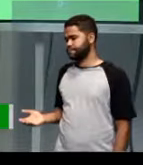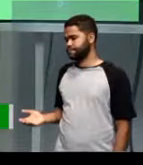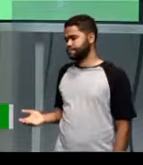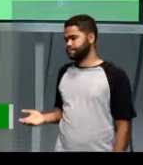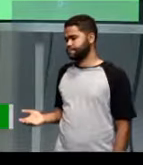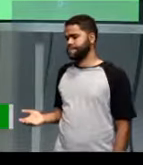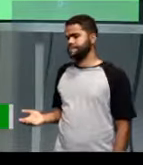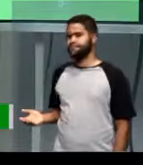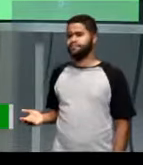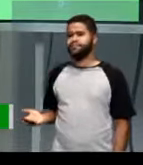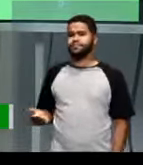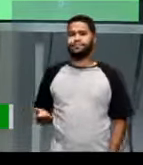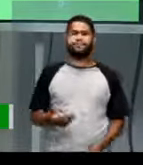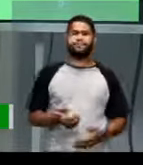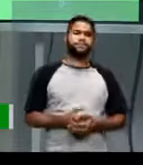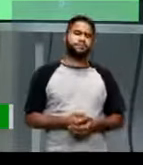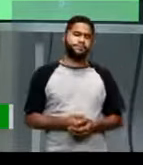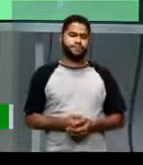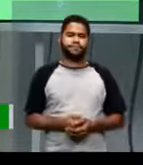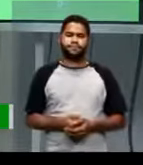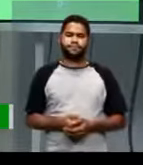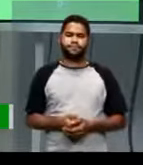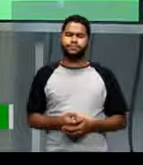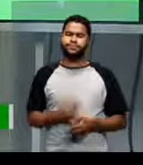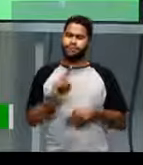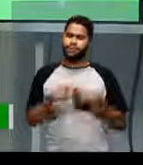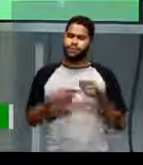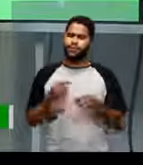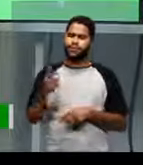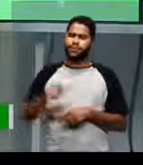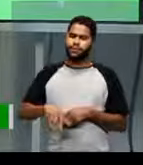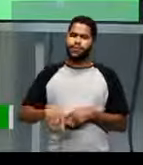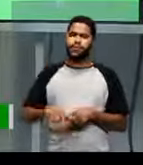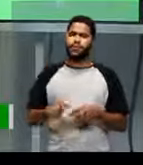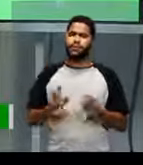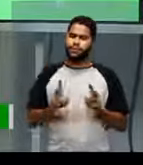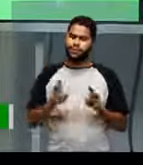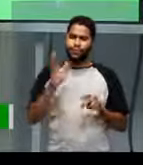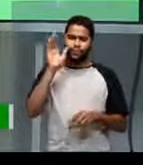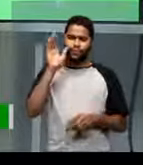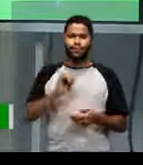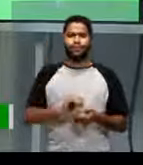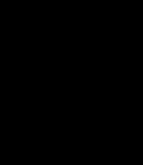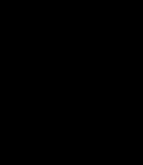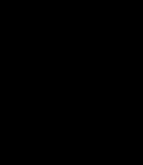98295 2794. Já estaremos de volta. Não saia daí.